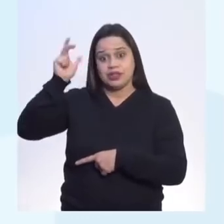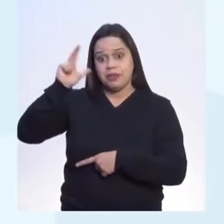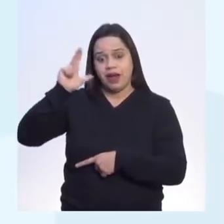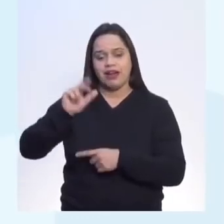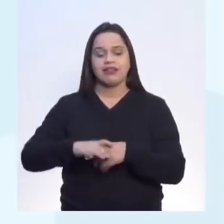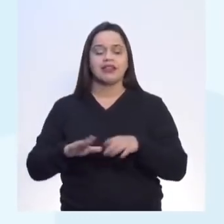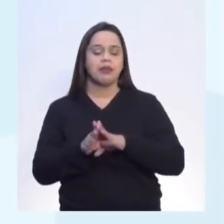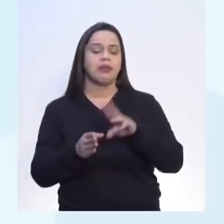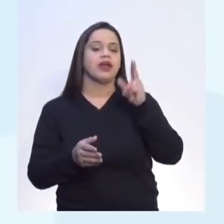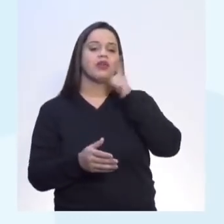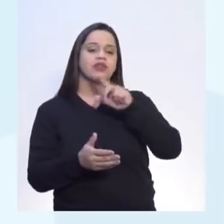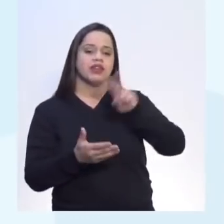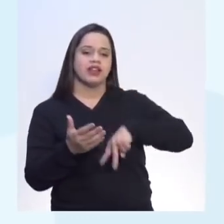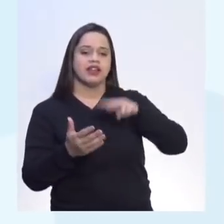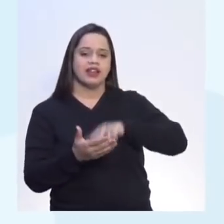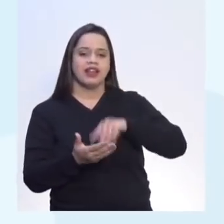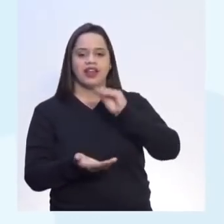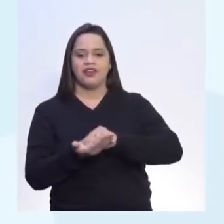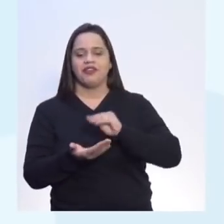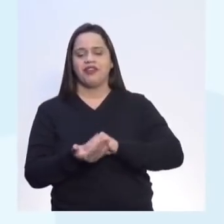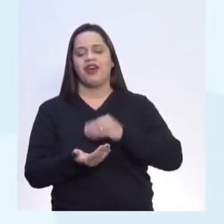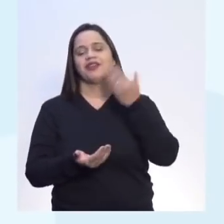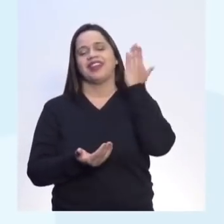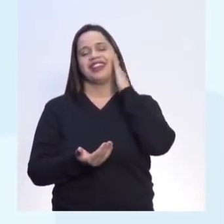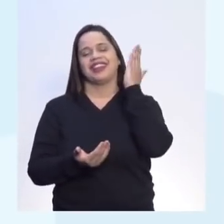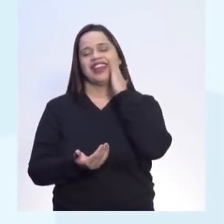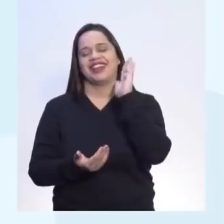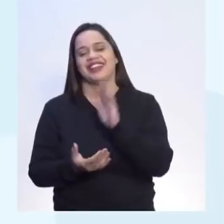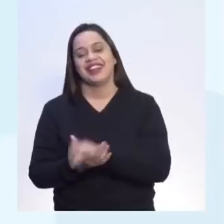ler também, o que falta é entender.